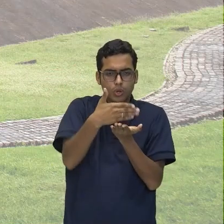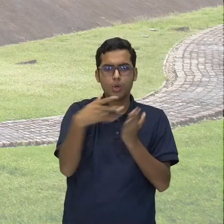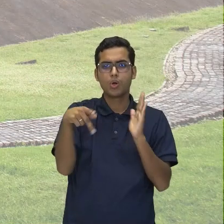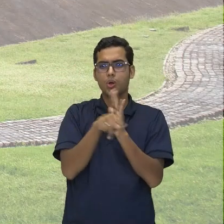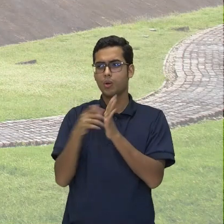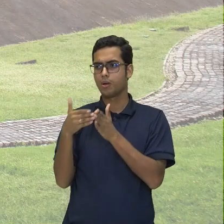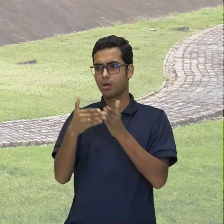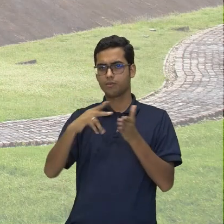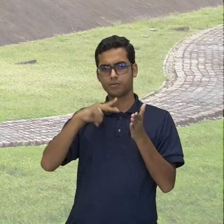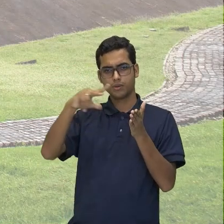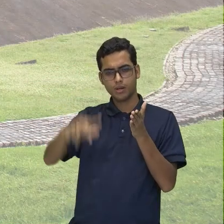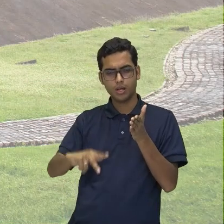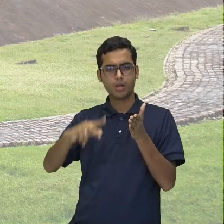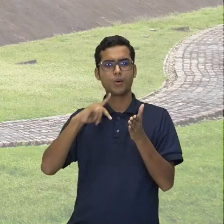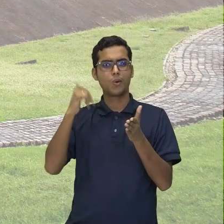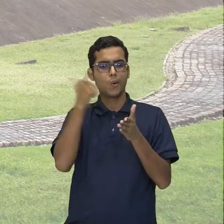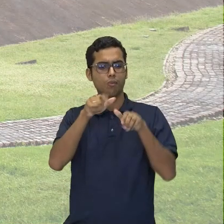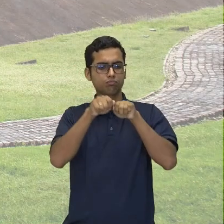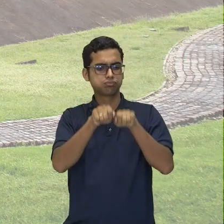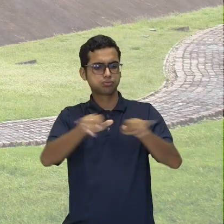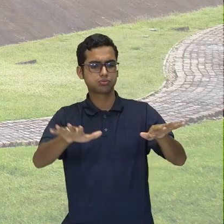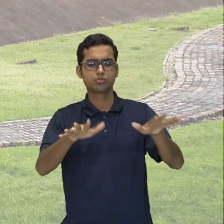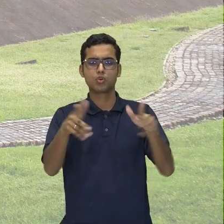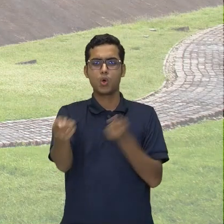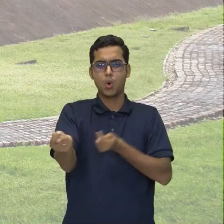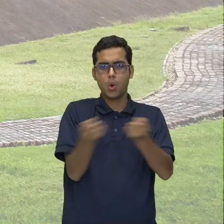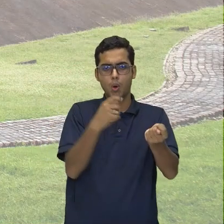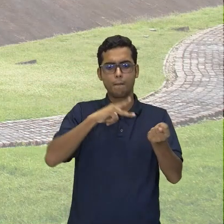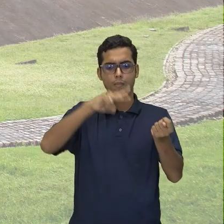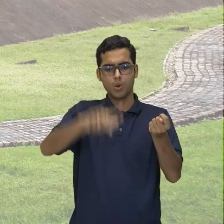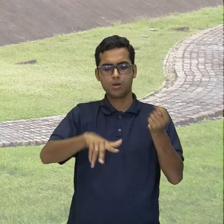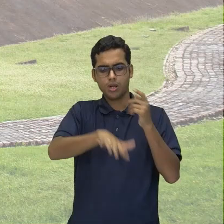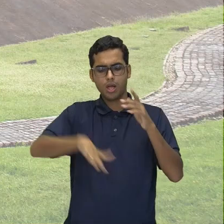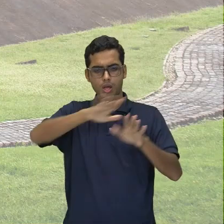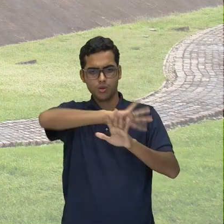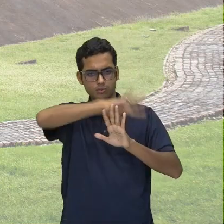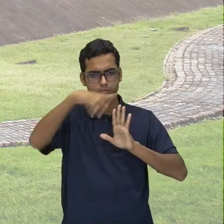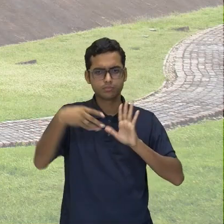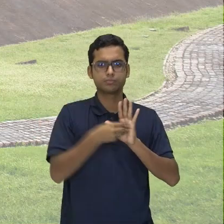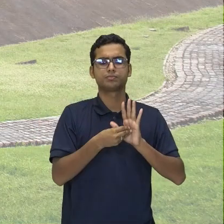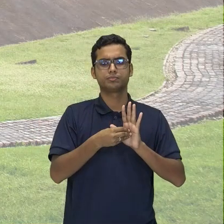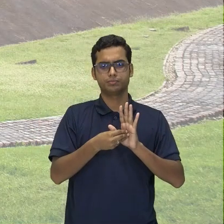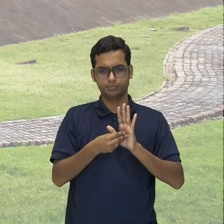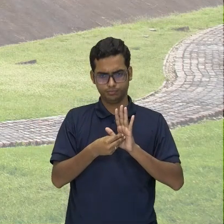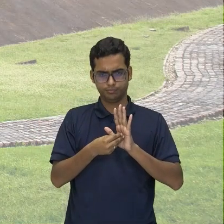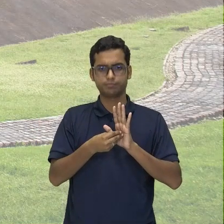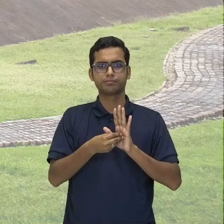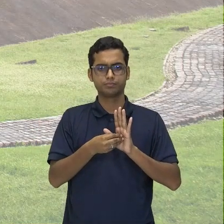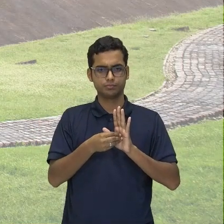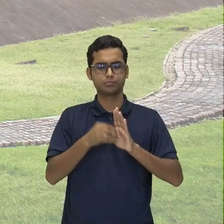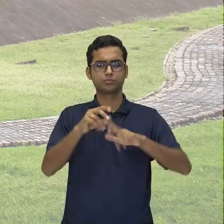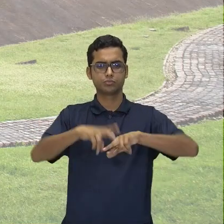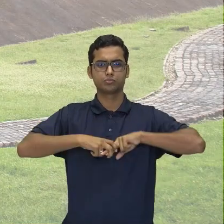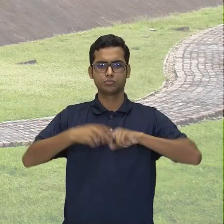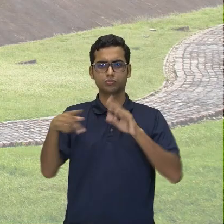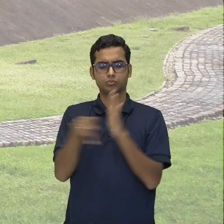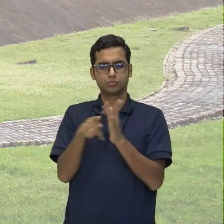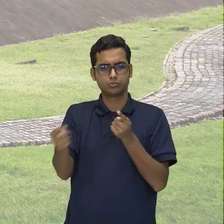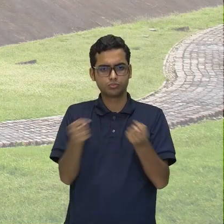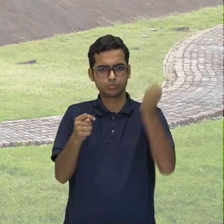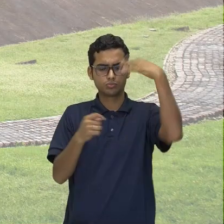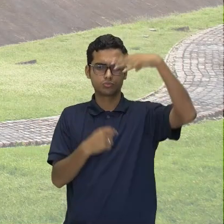o domínio português sobre a região amazônica, que estava sob o controle dos